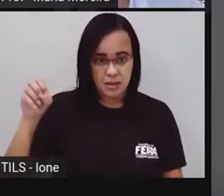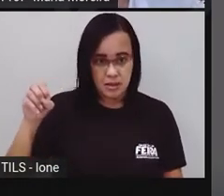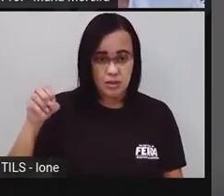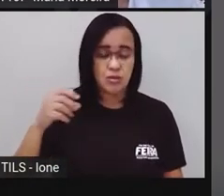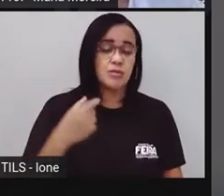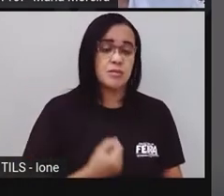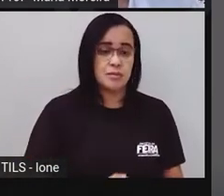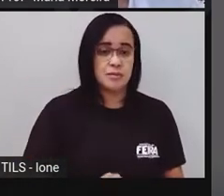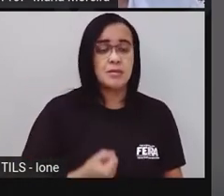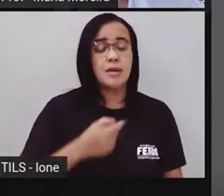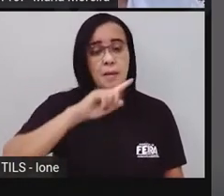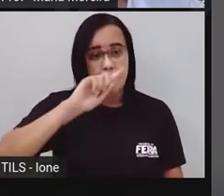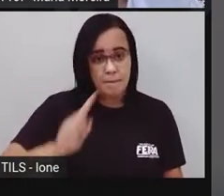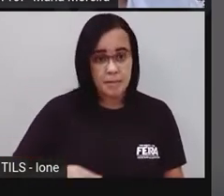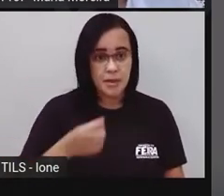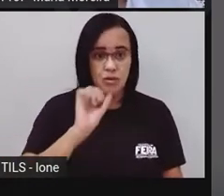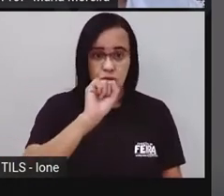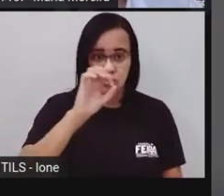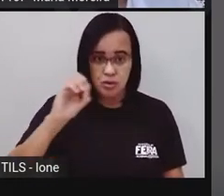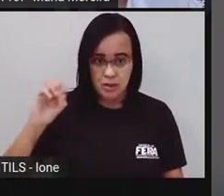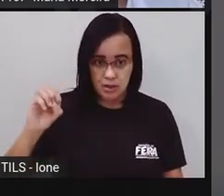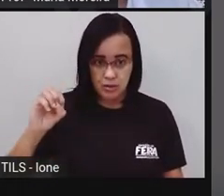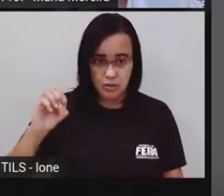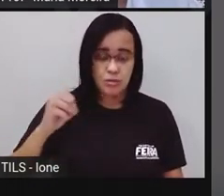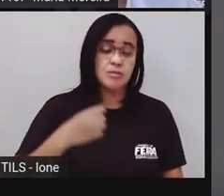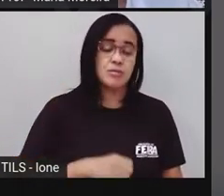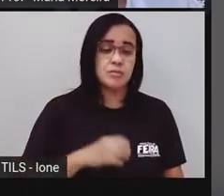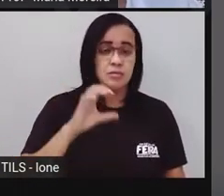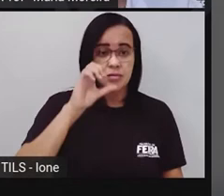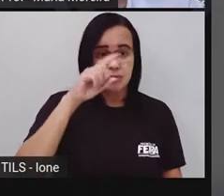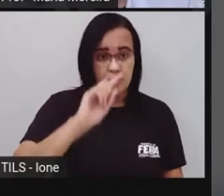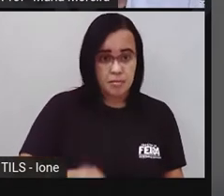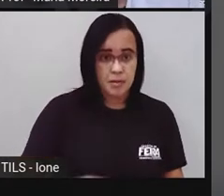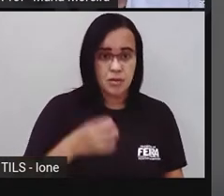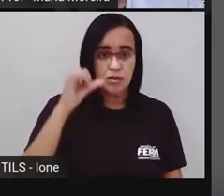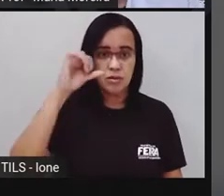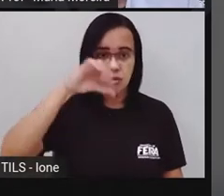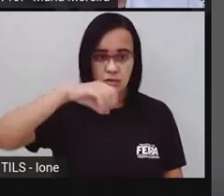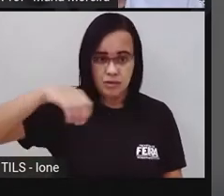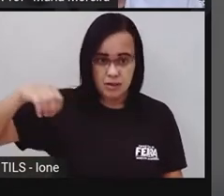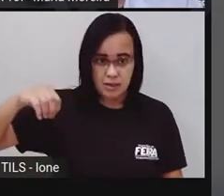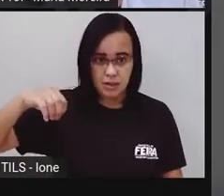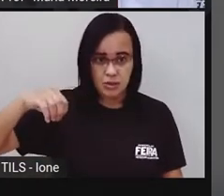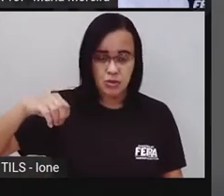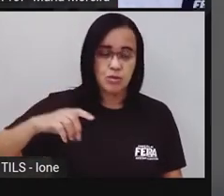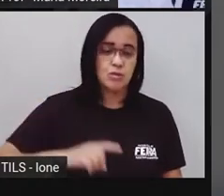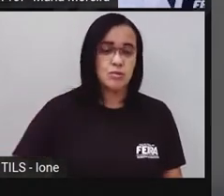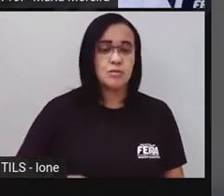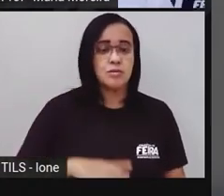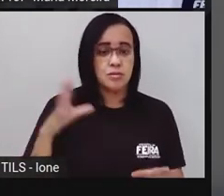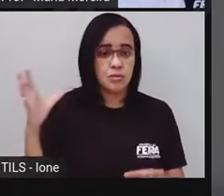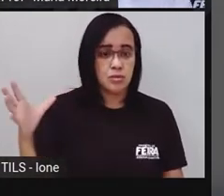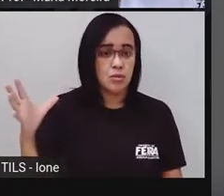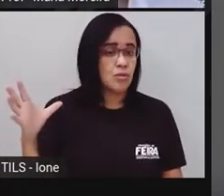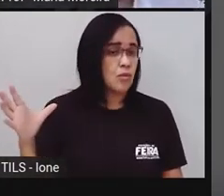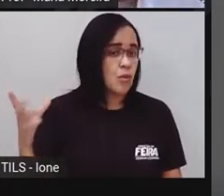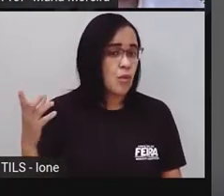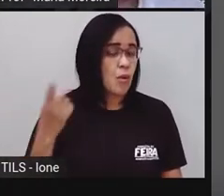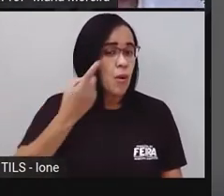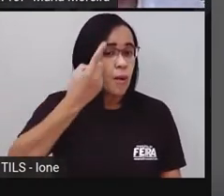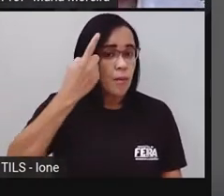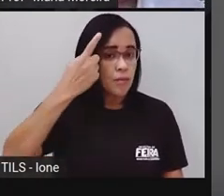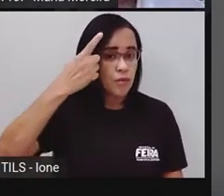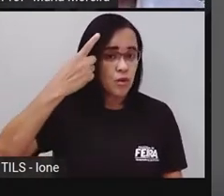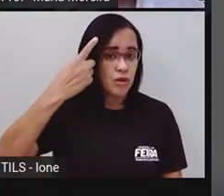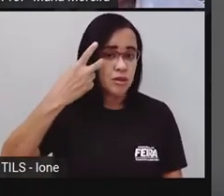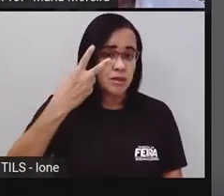700 com mais em 1800 e com mais 100 mil e novecentos e aqui a gente tem o Finn